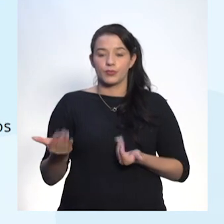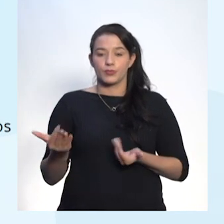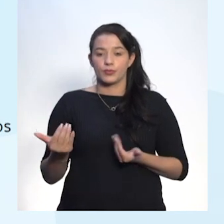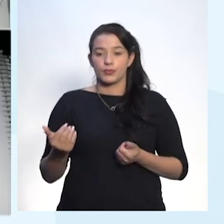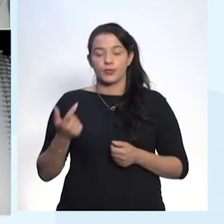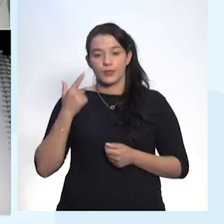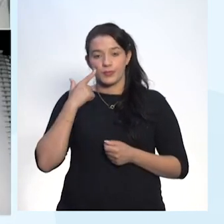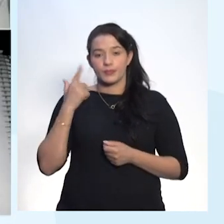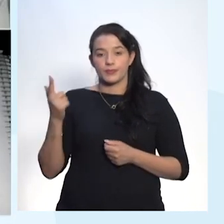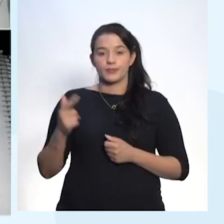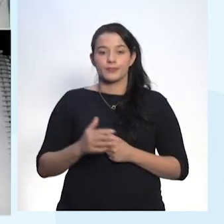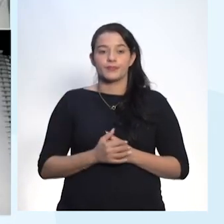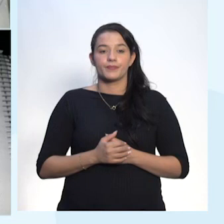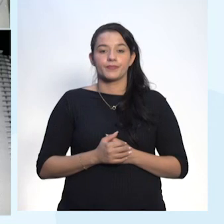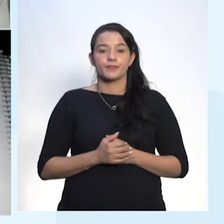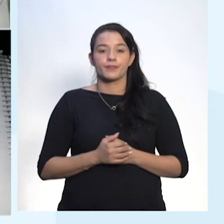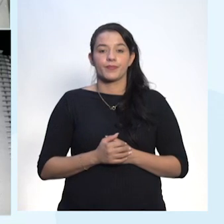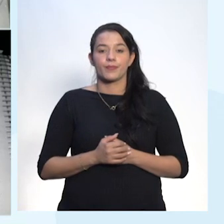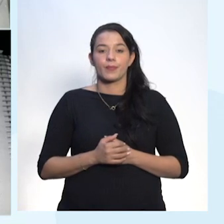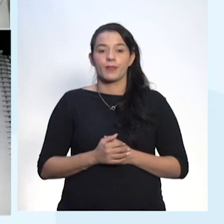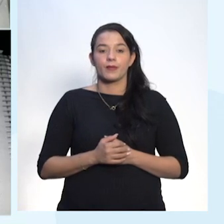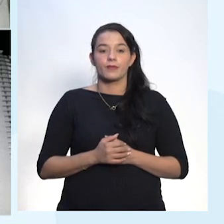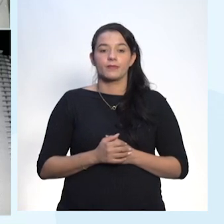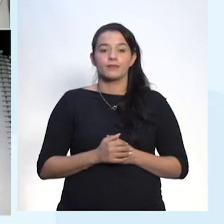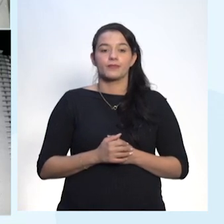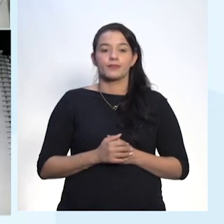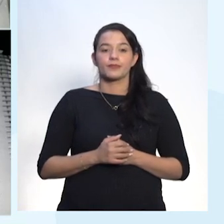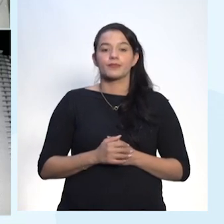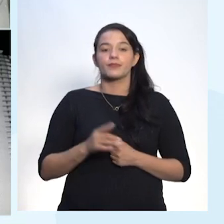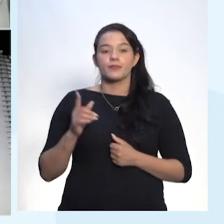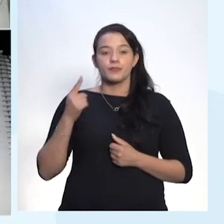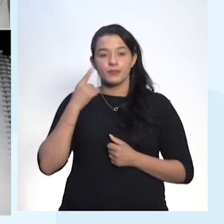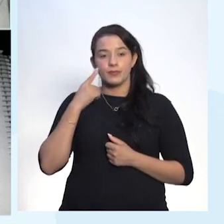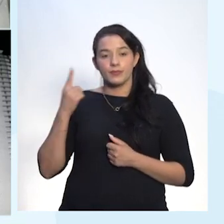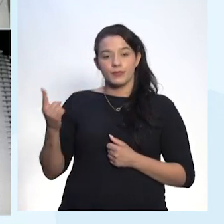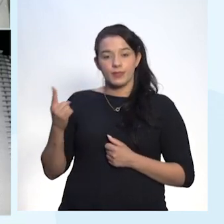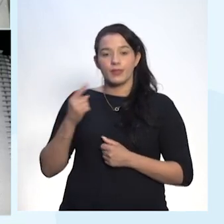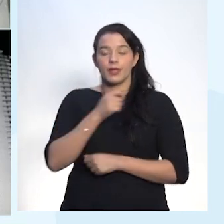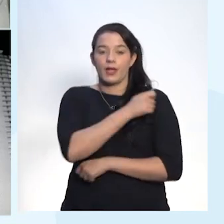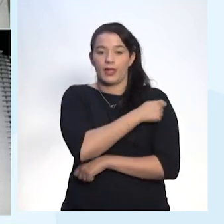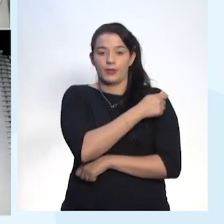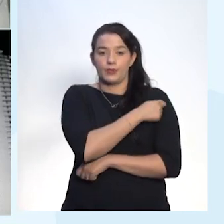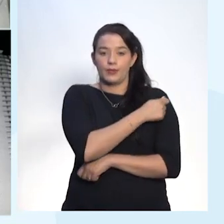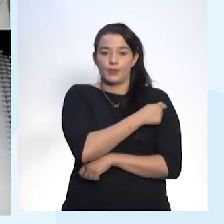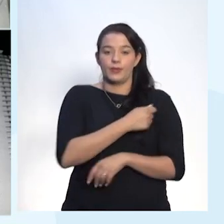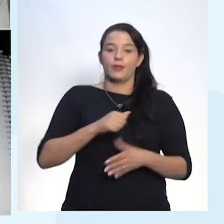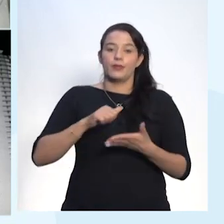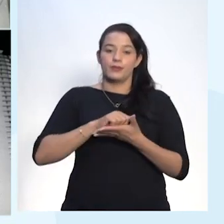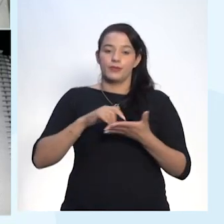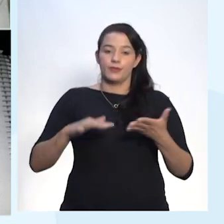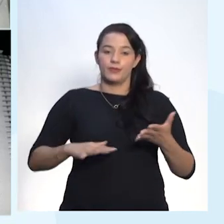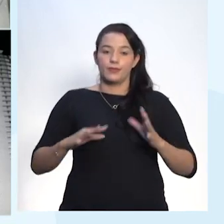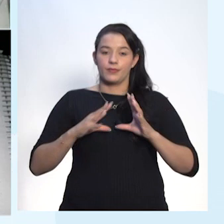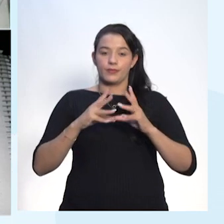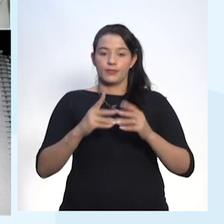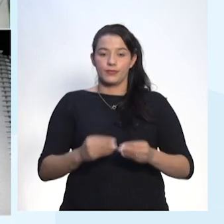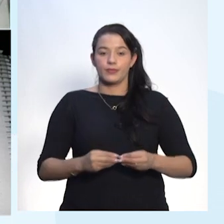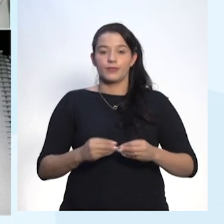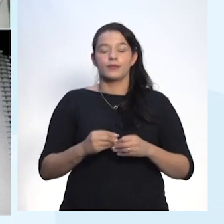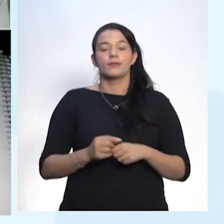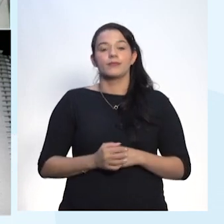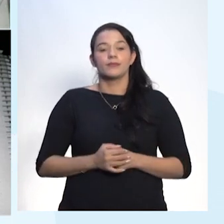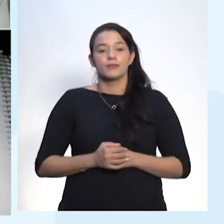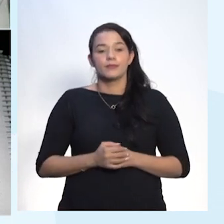Na tela. A Franciele Cristina, da PEI Edgar Melo Matos de Castro, São José dos